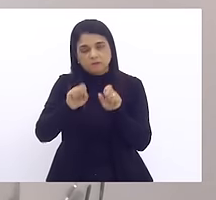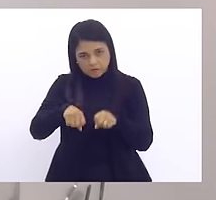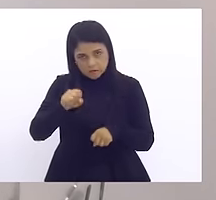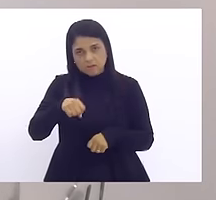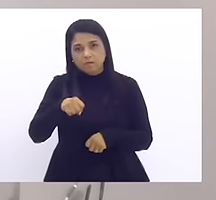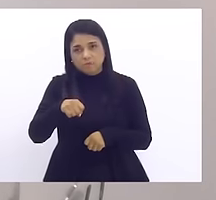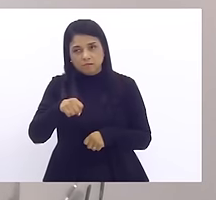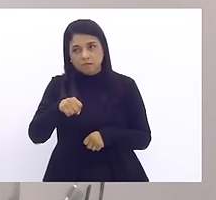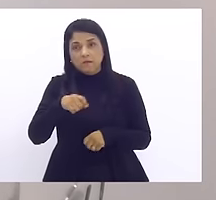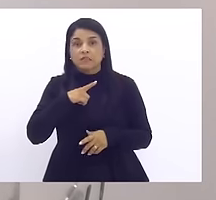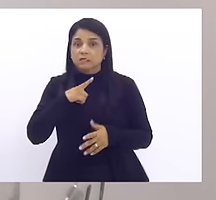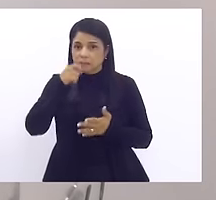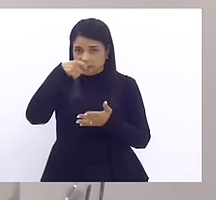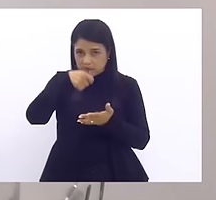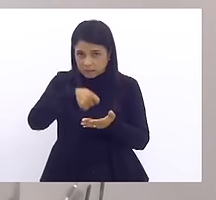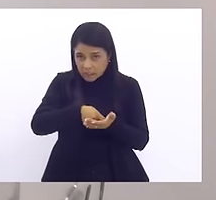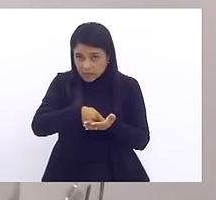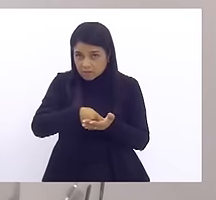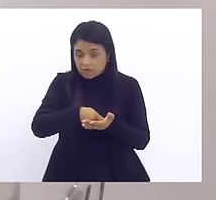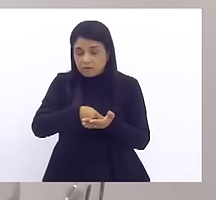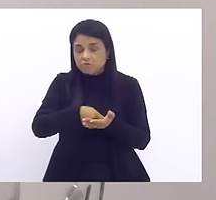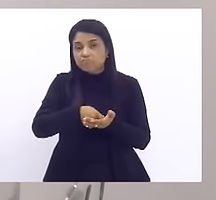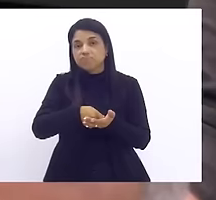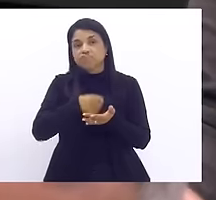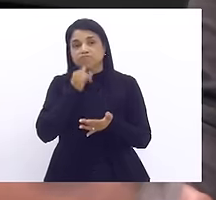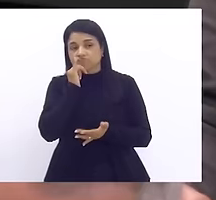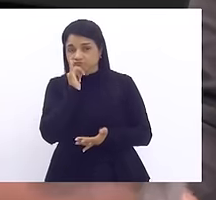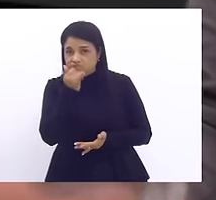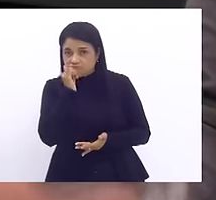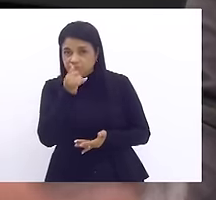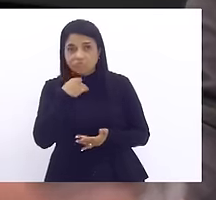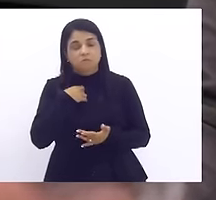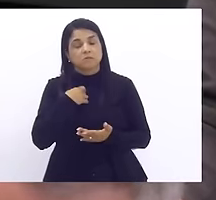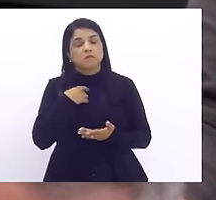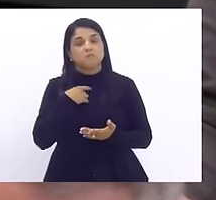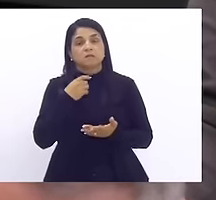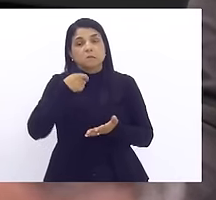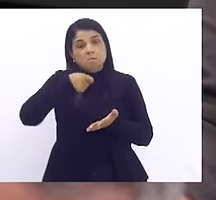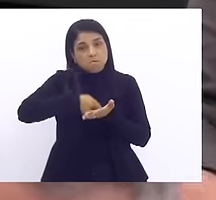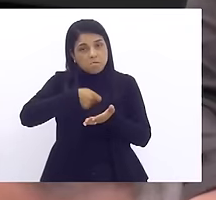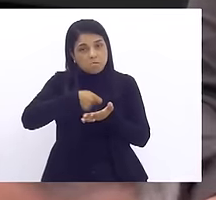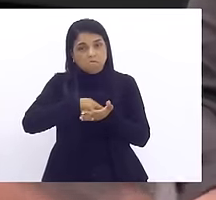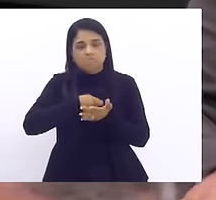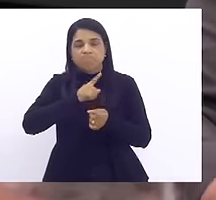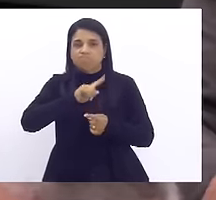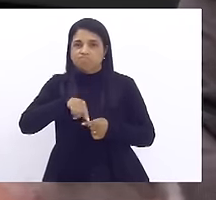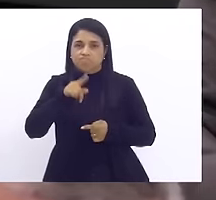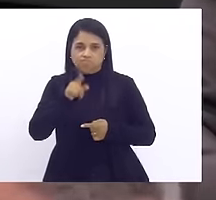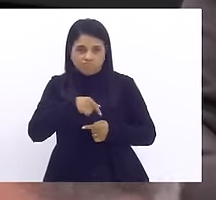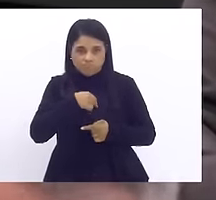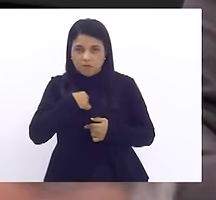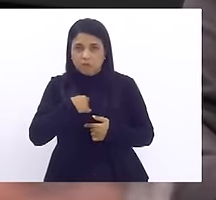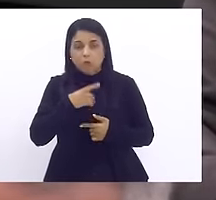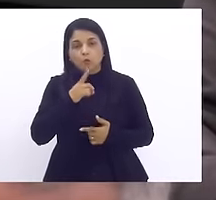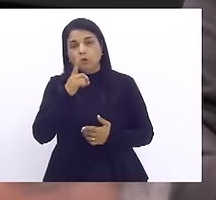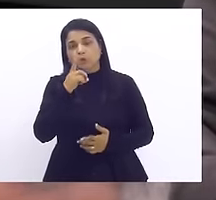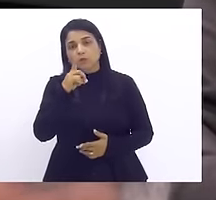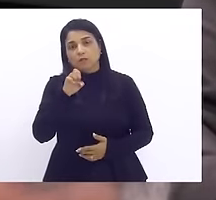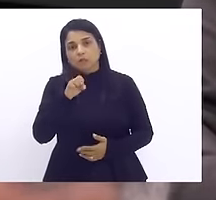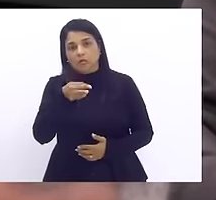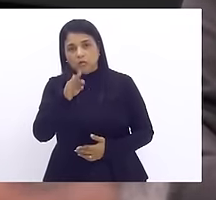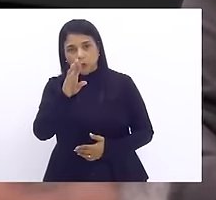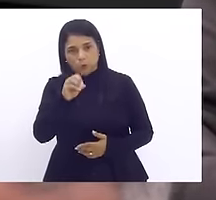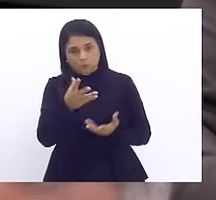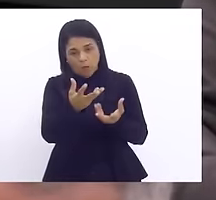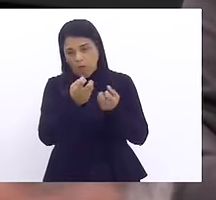se houve o pagamento é um relato eu não tenho esse dado concreto se houve essa cobrança foi indevida o Detro não recebe e aí